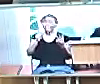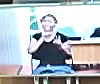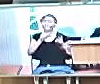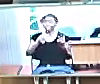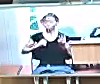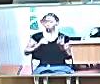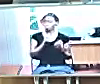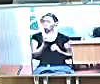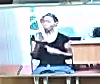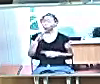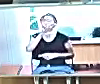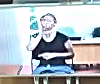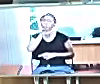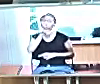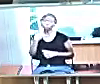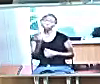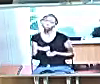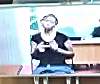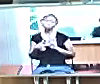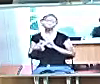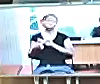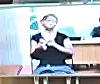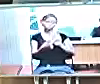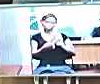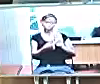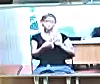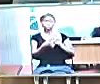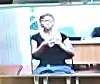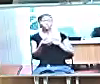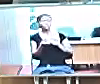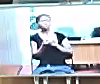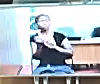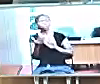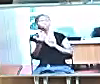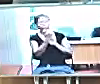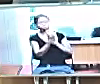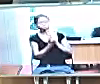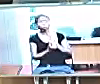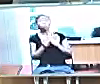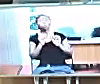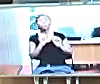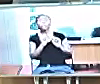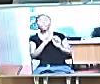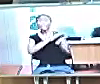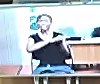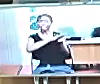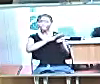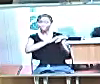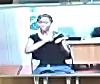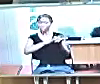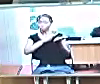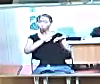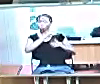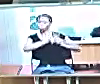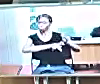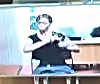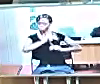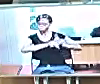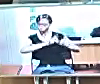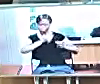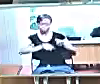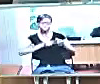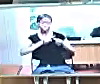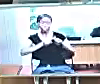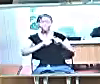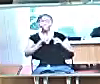então a gente traz aqui é os dados do gasto com pessoal do regime de previdência do déficit do